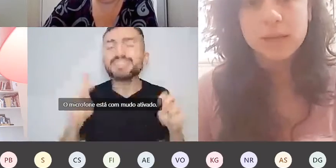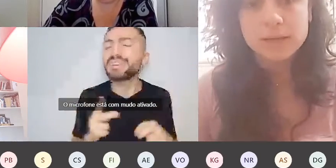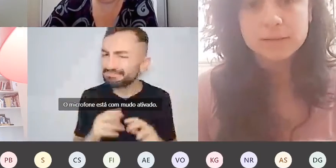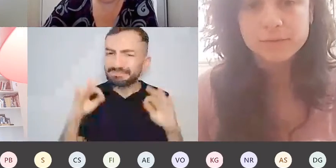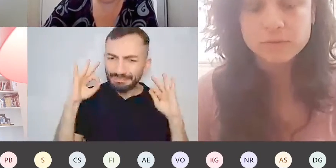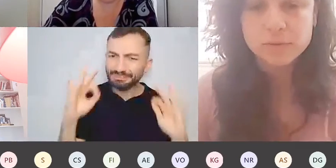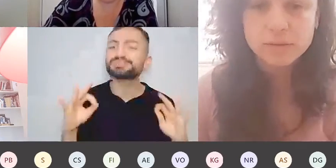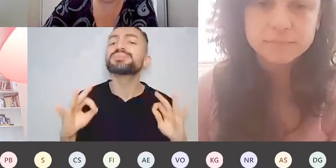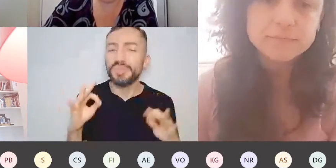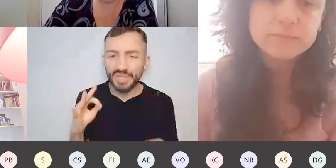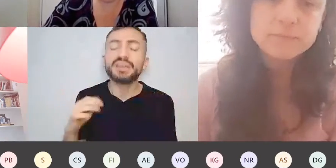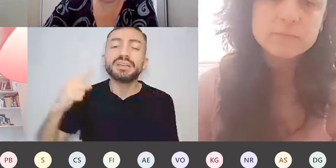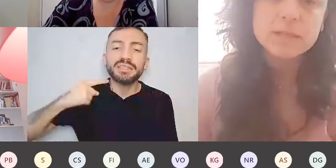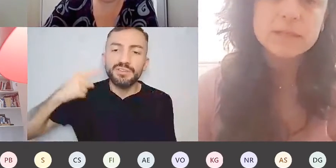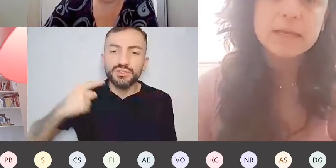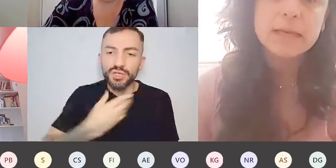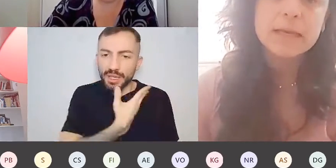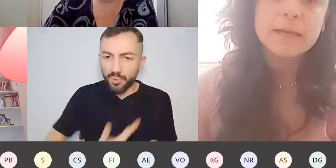São Paulo tem essa função,